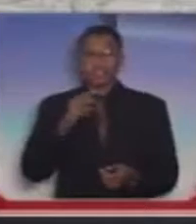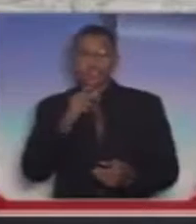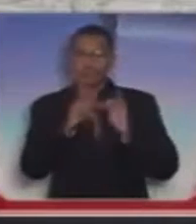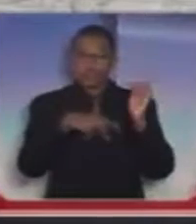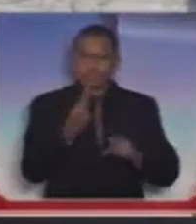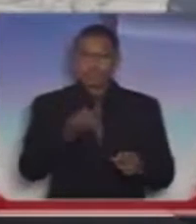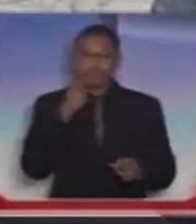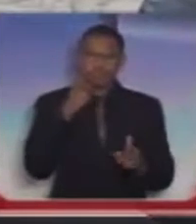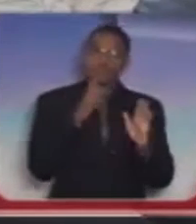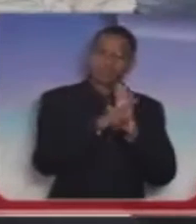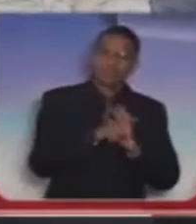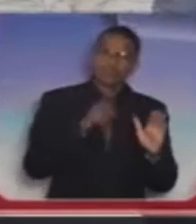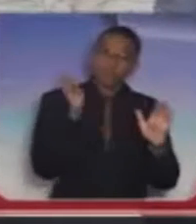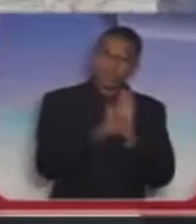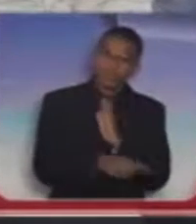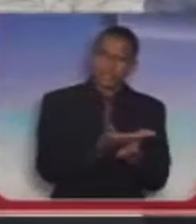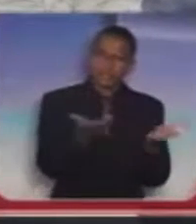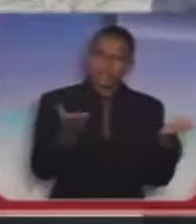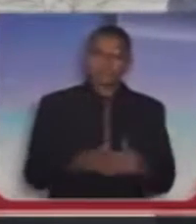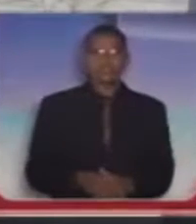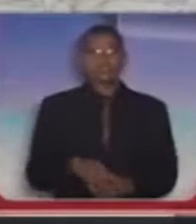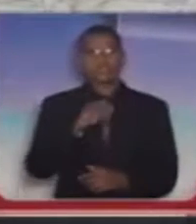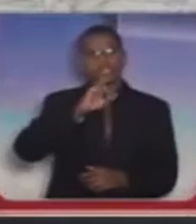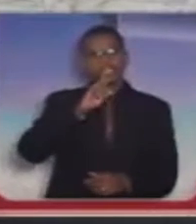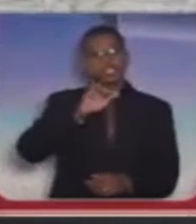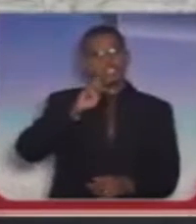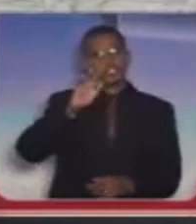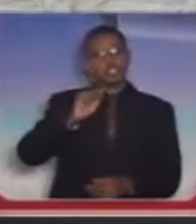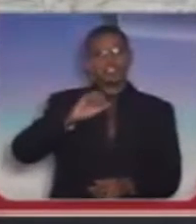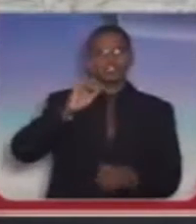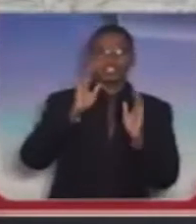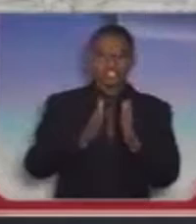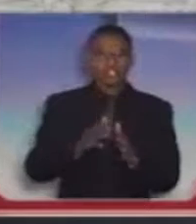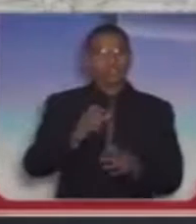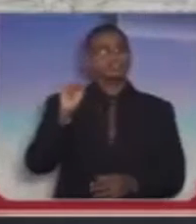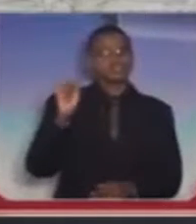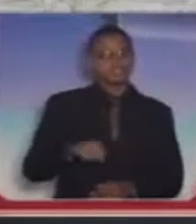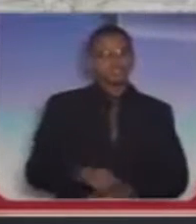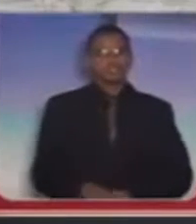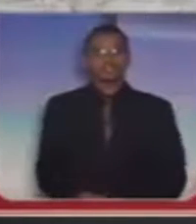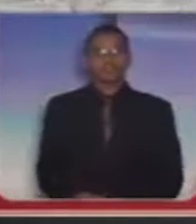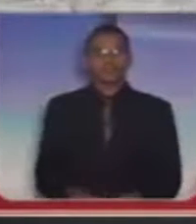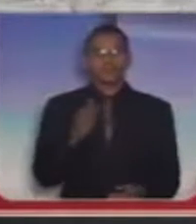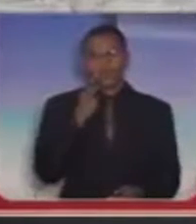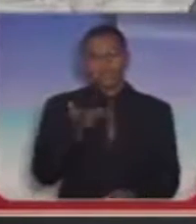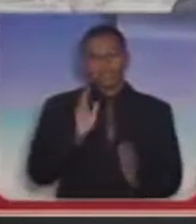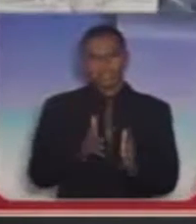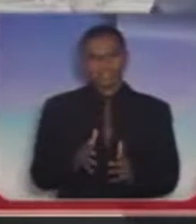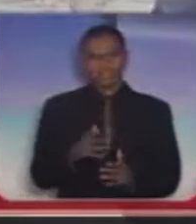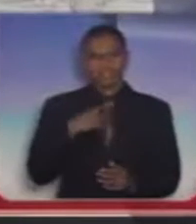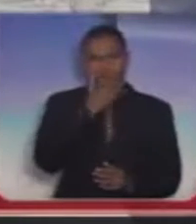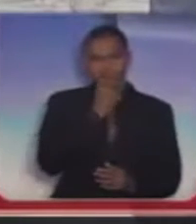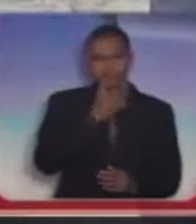sim e eu disse aqui nessa tribuna aí já há muitos anos que aquele rapaz de minas gerais não tinha